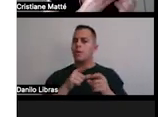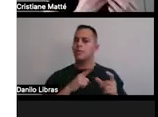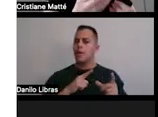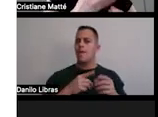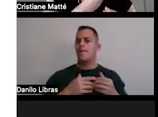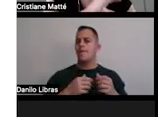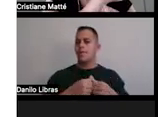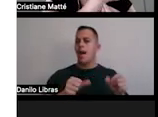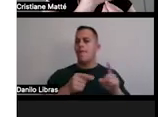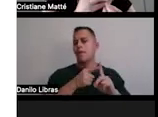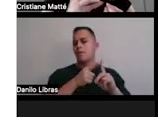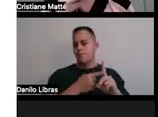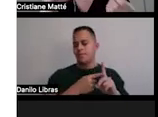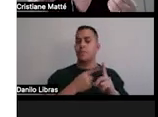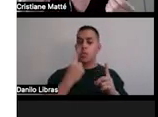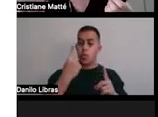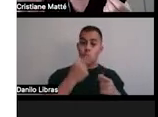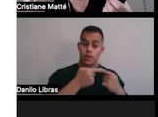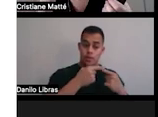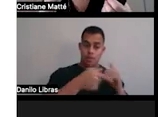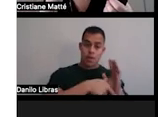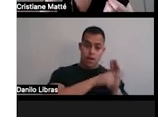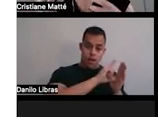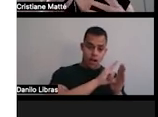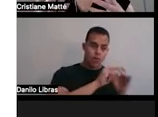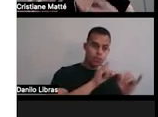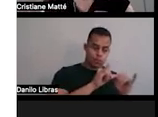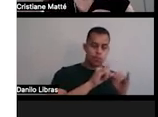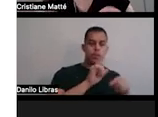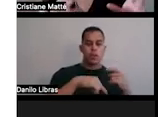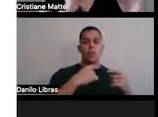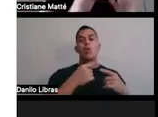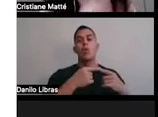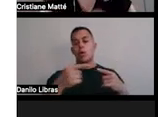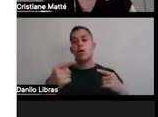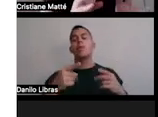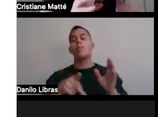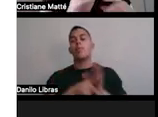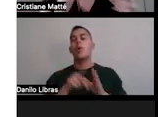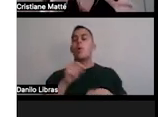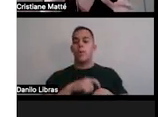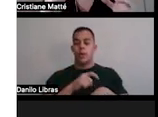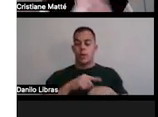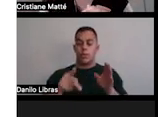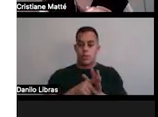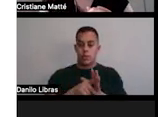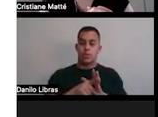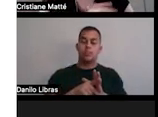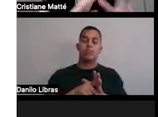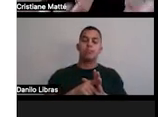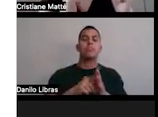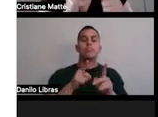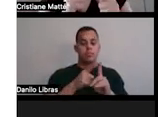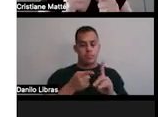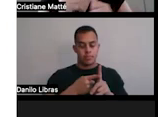gestantes faziam exercício uma semana antes de acasalar e durante toda a gestação. As ratinhas controle, a gente só colocava na água para ter aquele estresse, assim, né, do momento